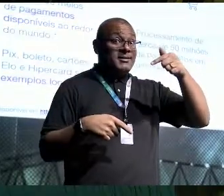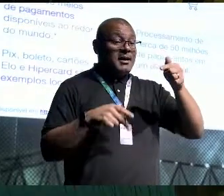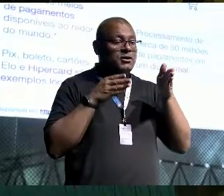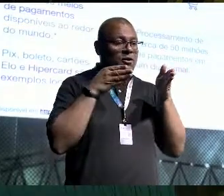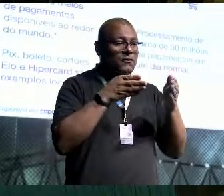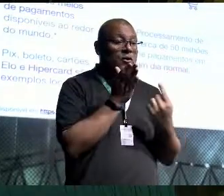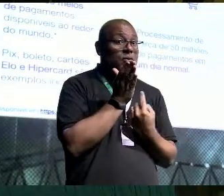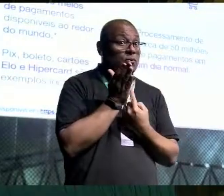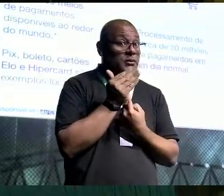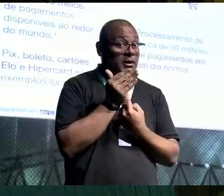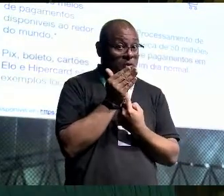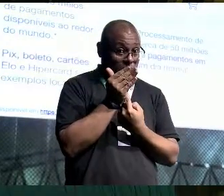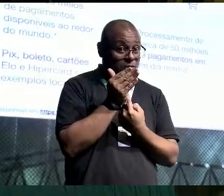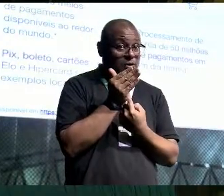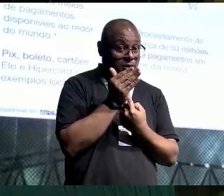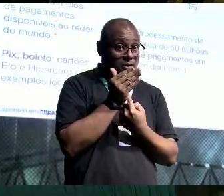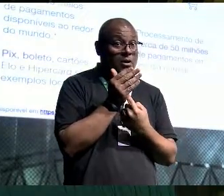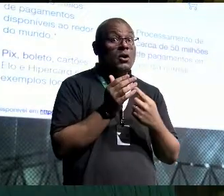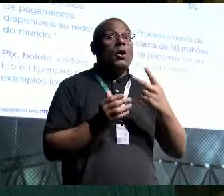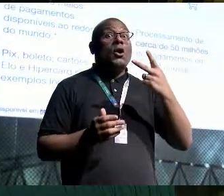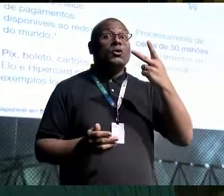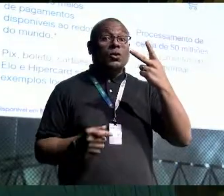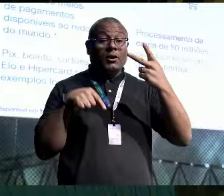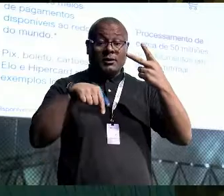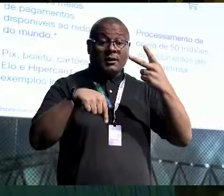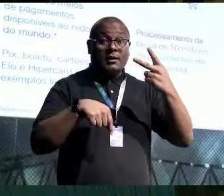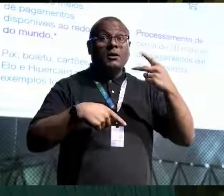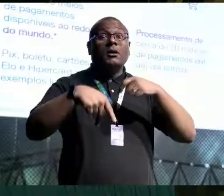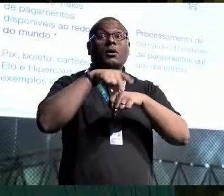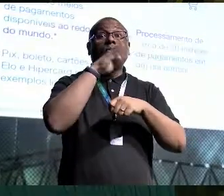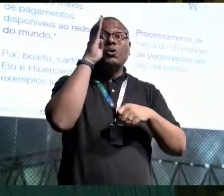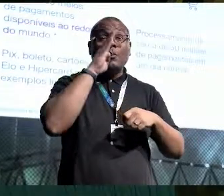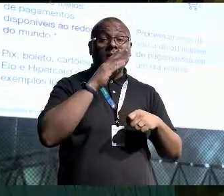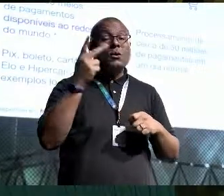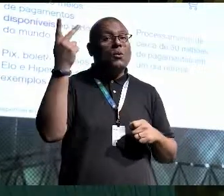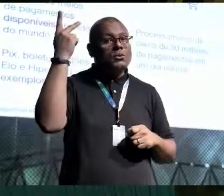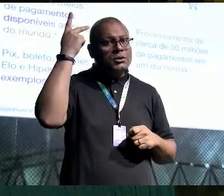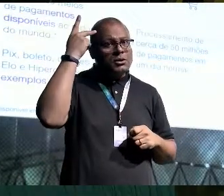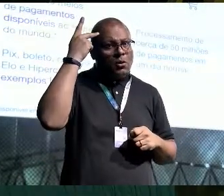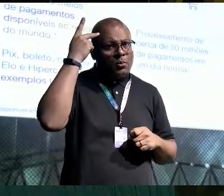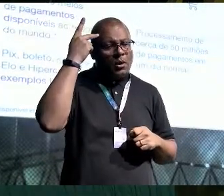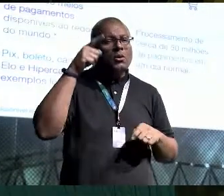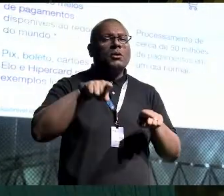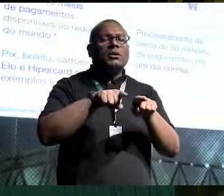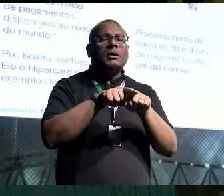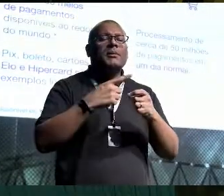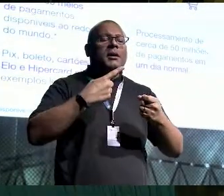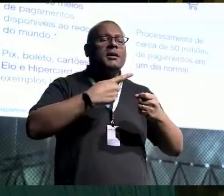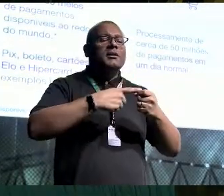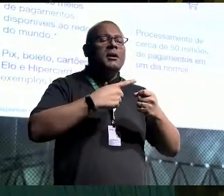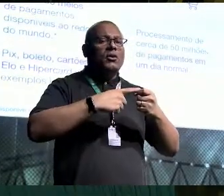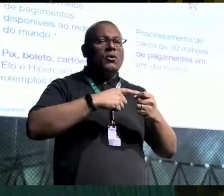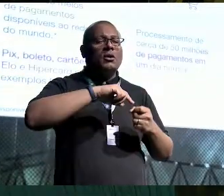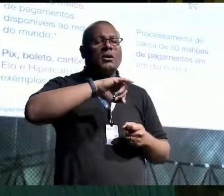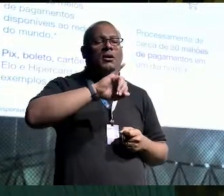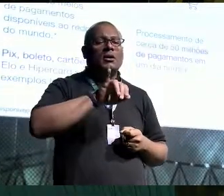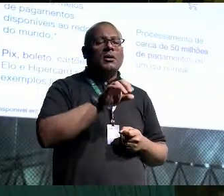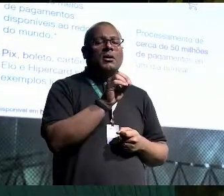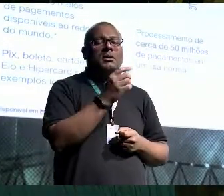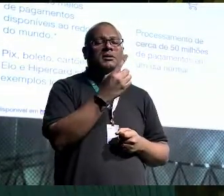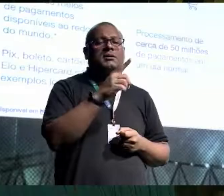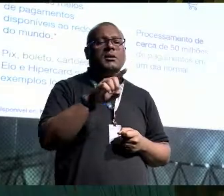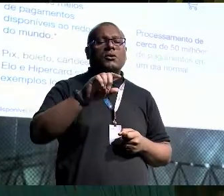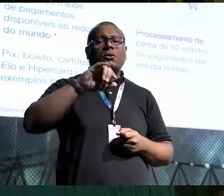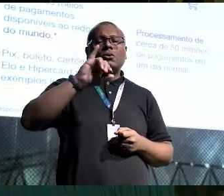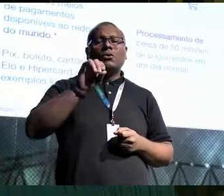específicos de tecnologia, né, sendo 2 deles aqui no Brasil, um em São Paulo e um em São José dos Campos, né? E dando suporte para